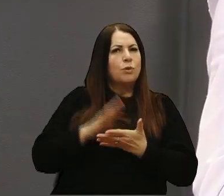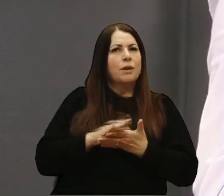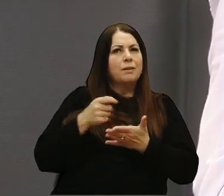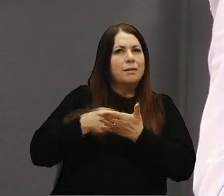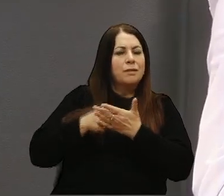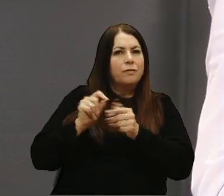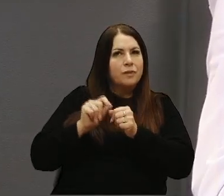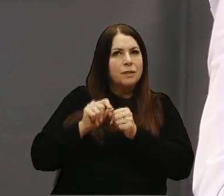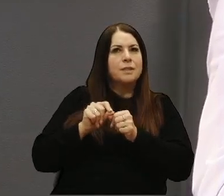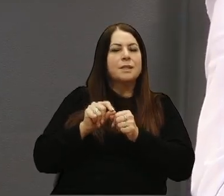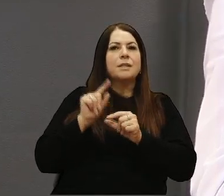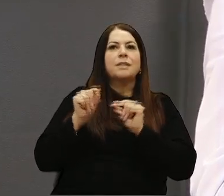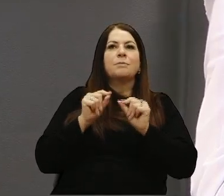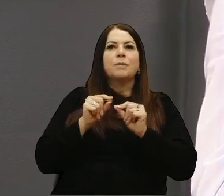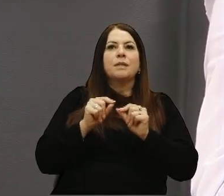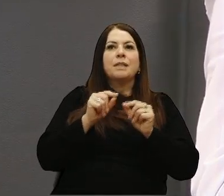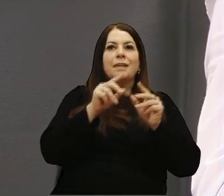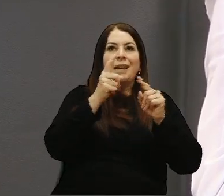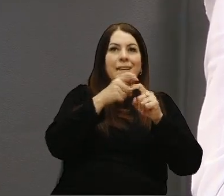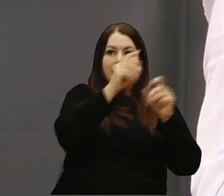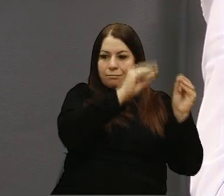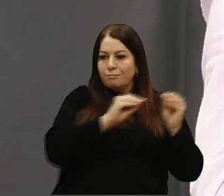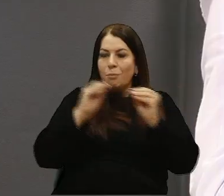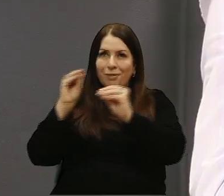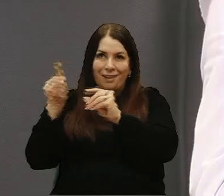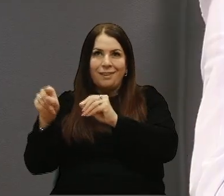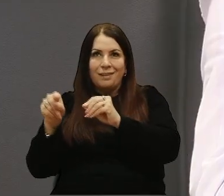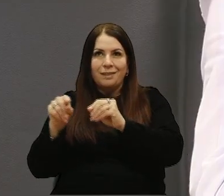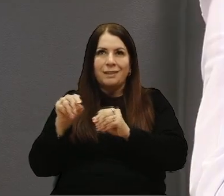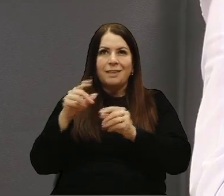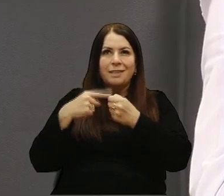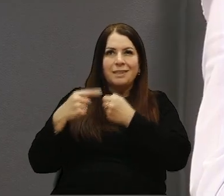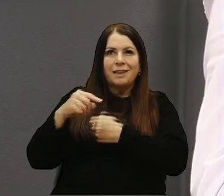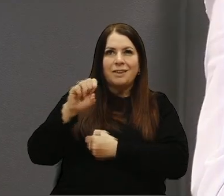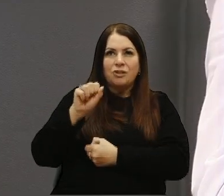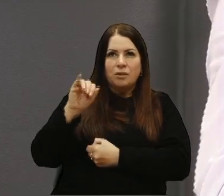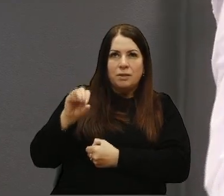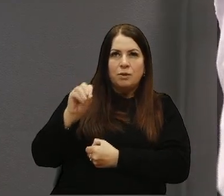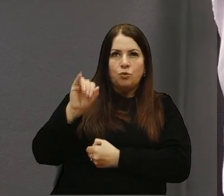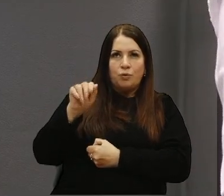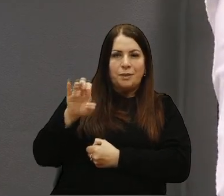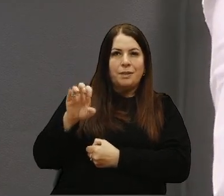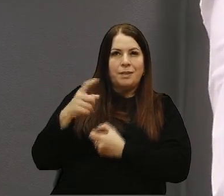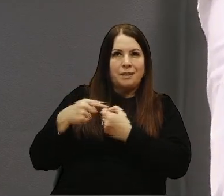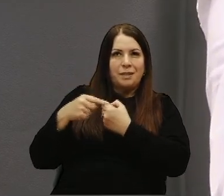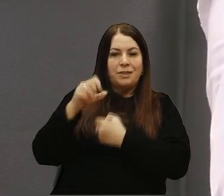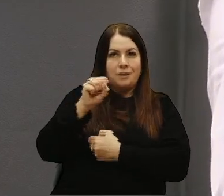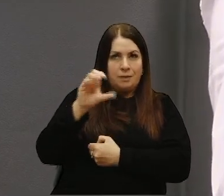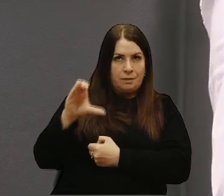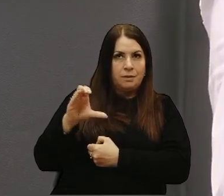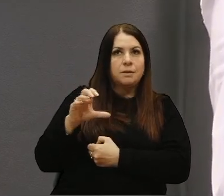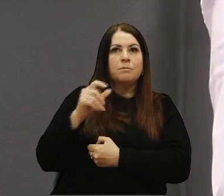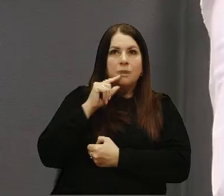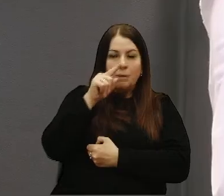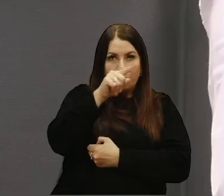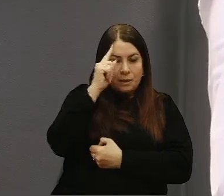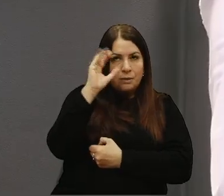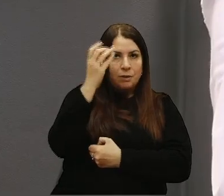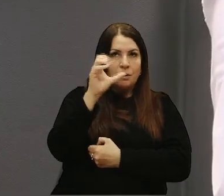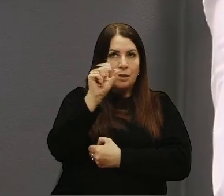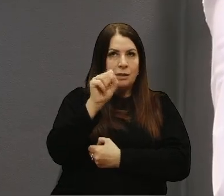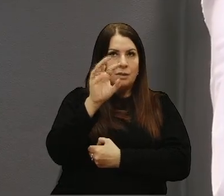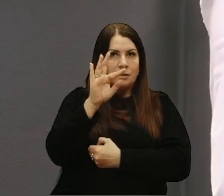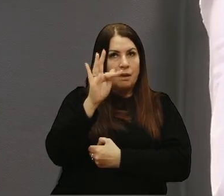tentando fazer essa questão da internação compulsória. Cidade de São José, lá em Santa Catarina, fez. Dá para pegar, sim, sobre decisão do STF,